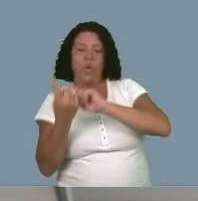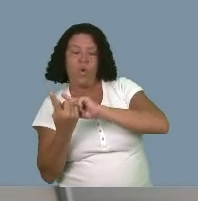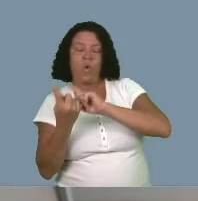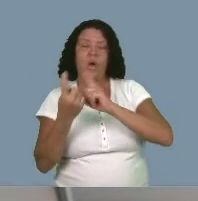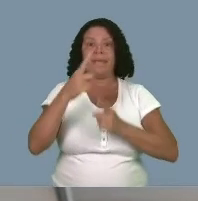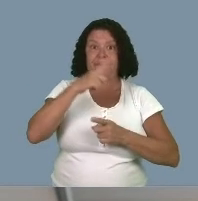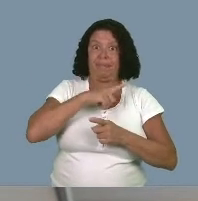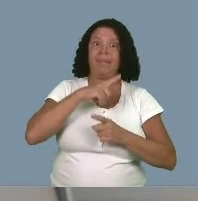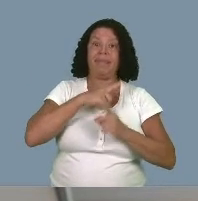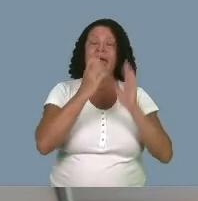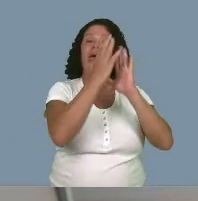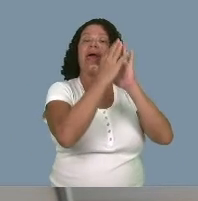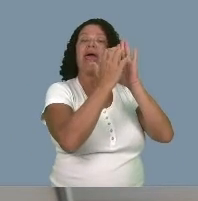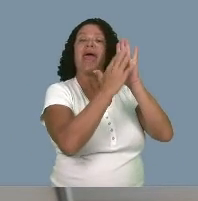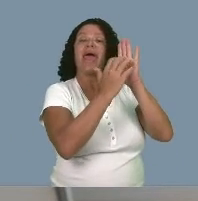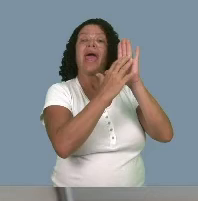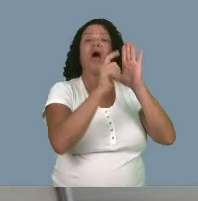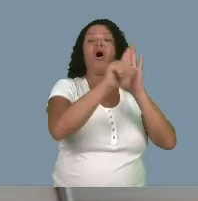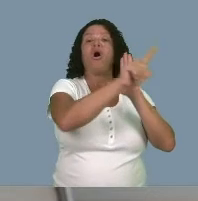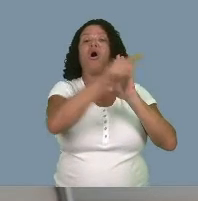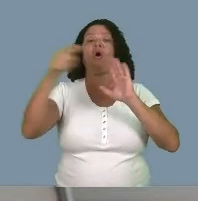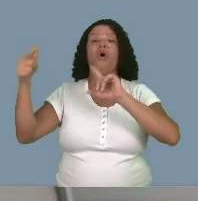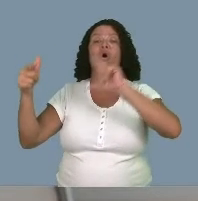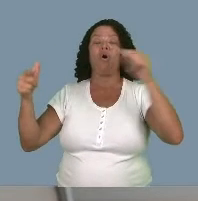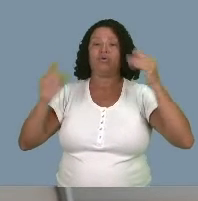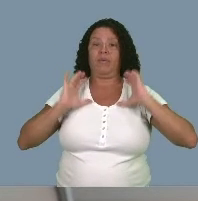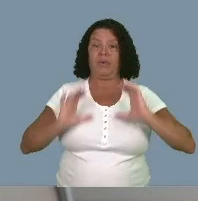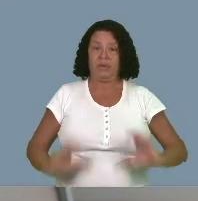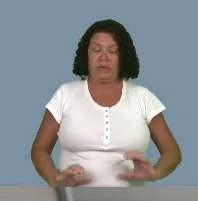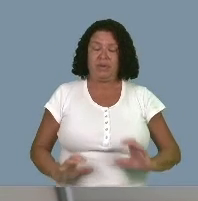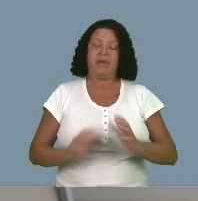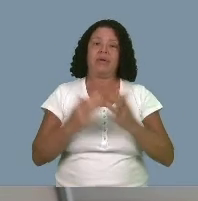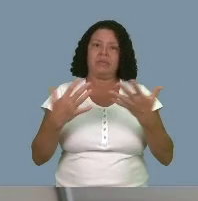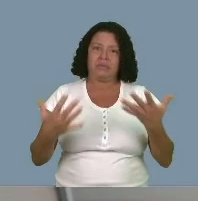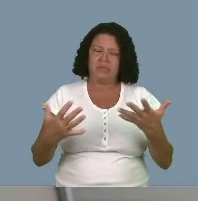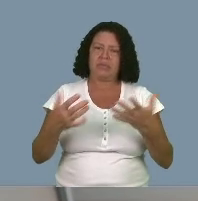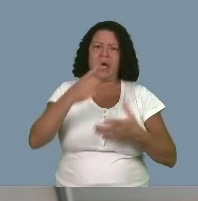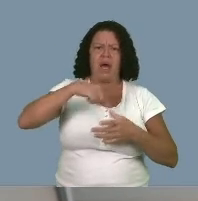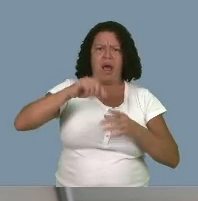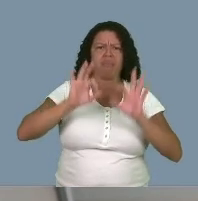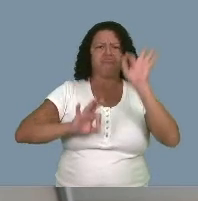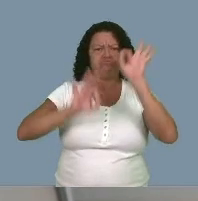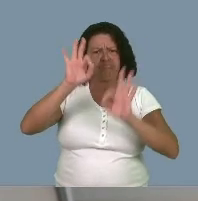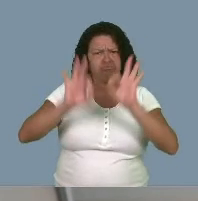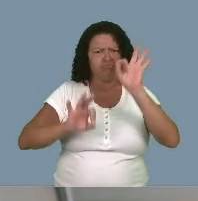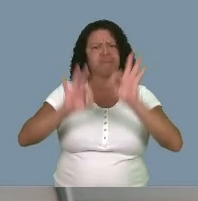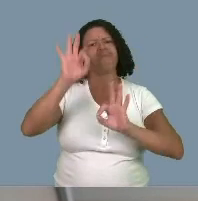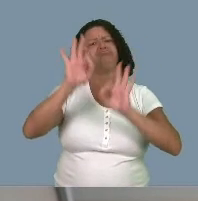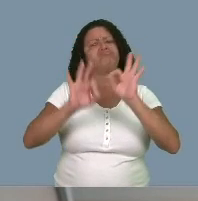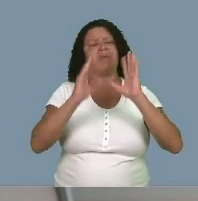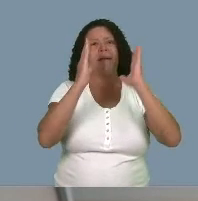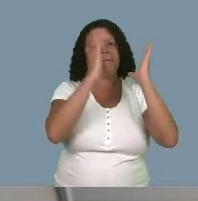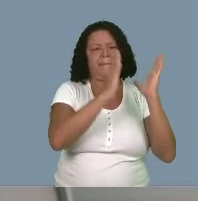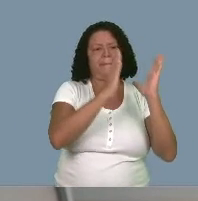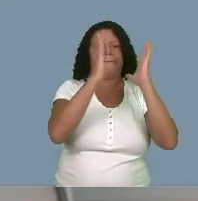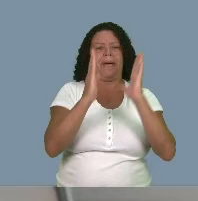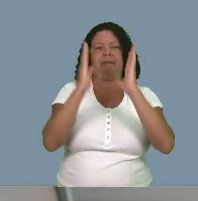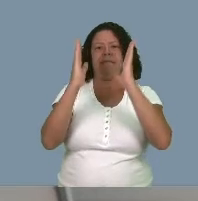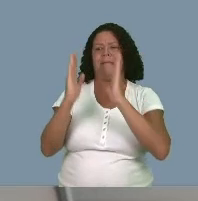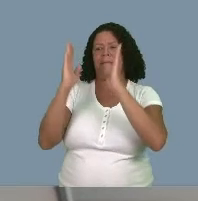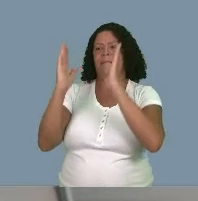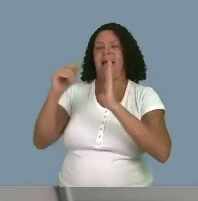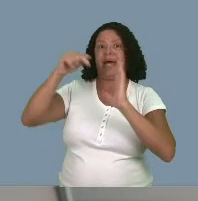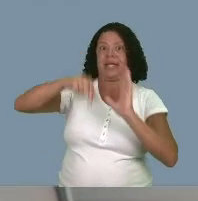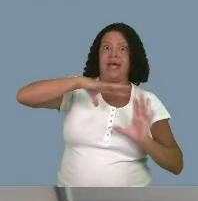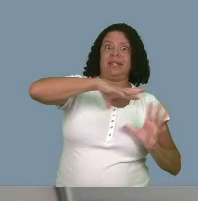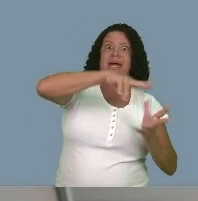estarão resgatando outros graves comportamentos, a fim de se ajustarem à ordem que será vigente no